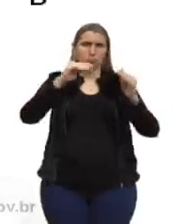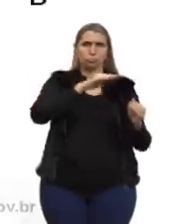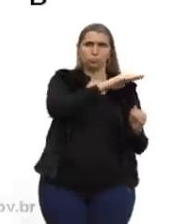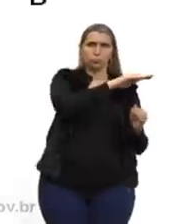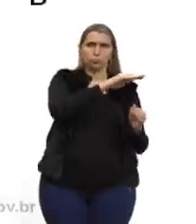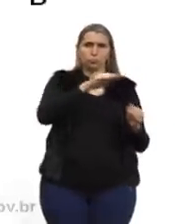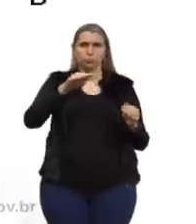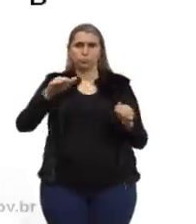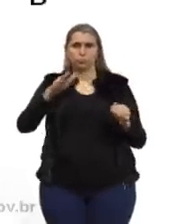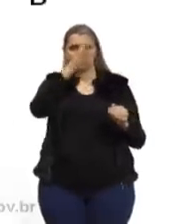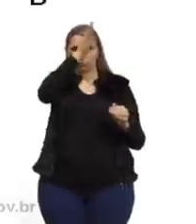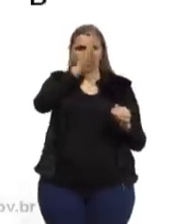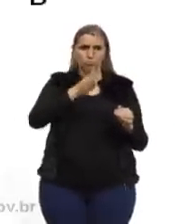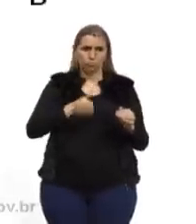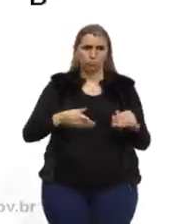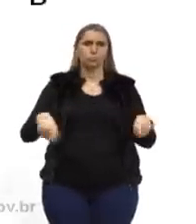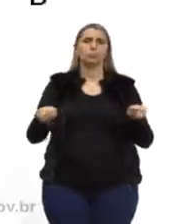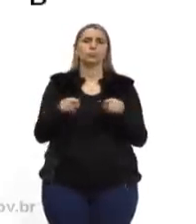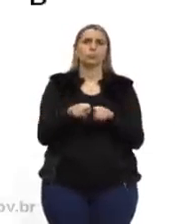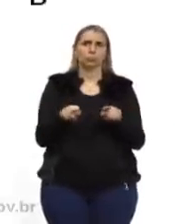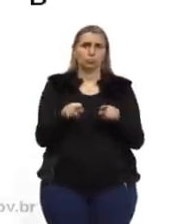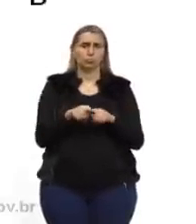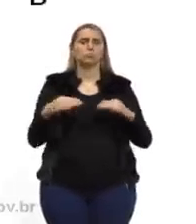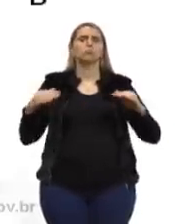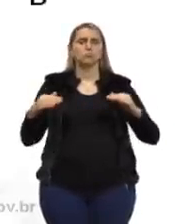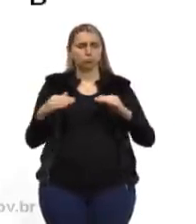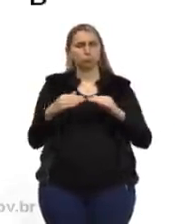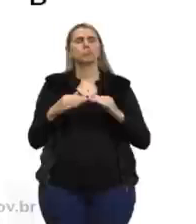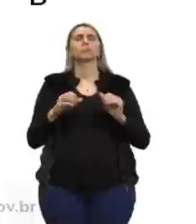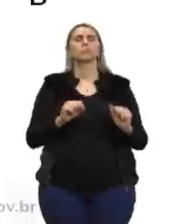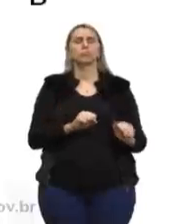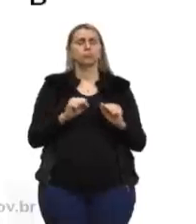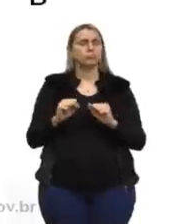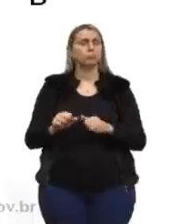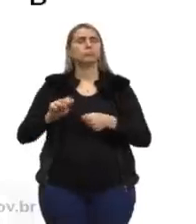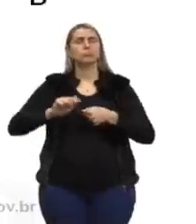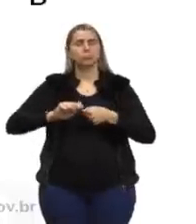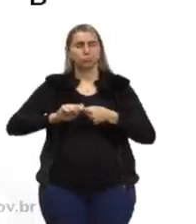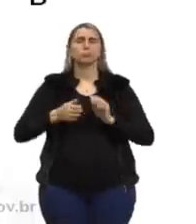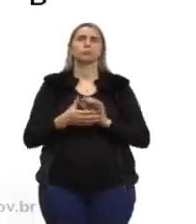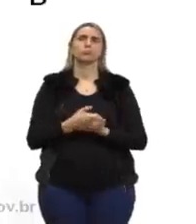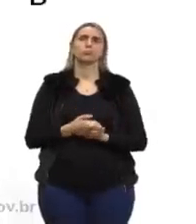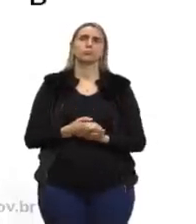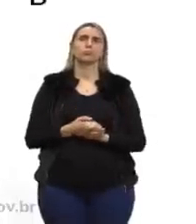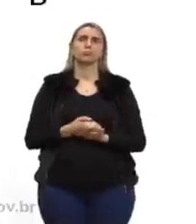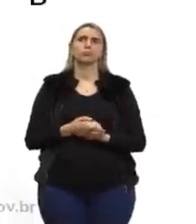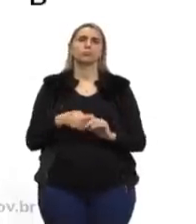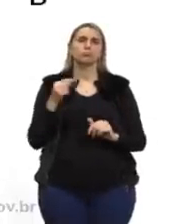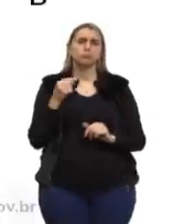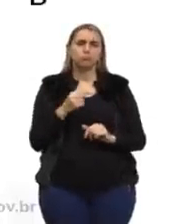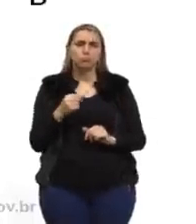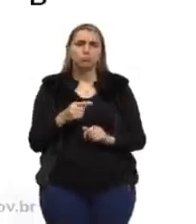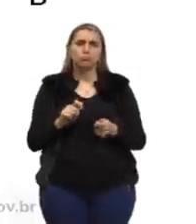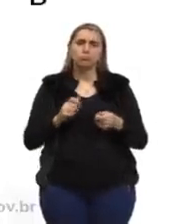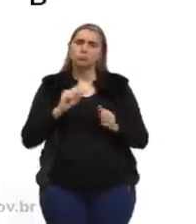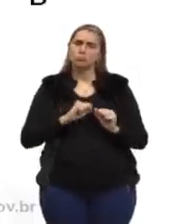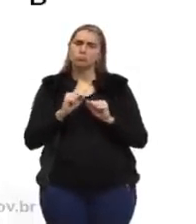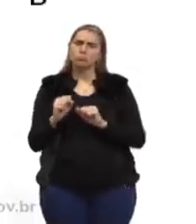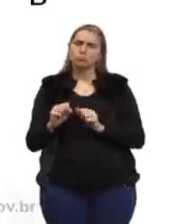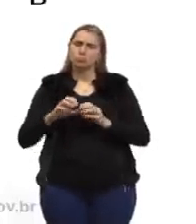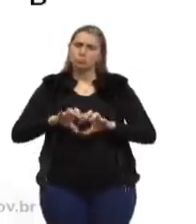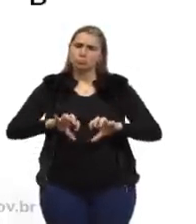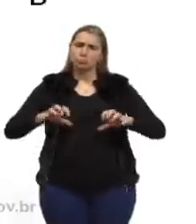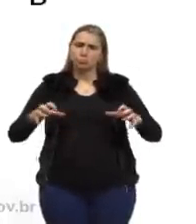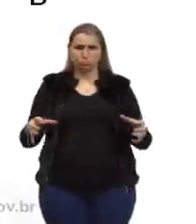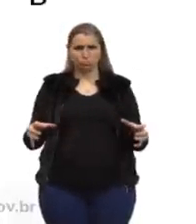lado, também será segmentos proporcionais que serão formados. E, assim, eu posso também